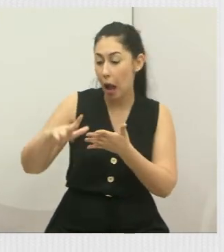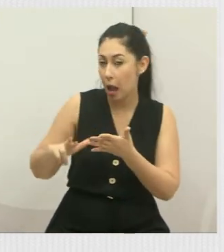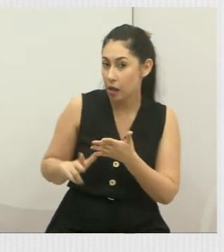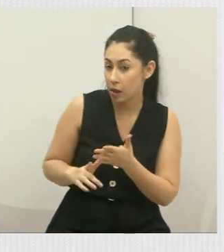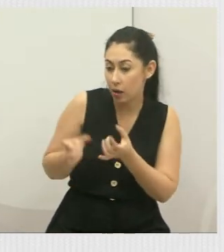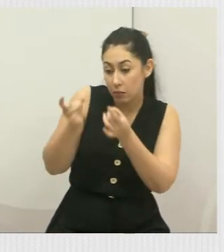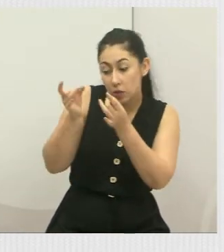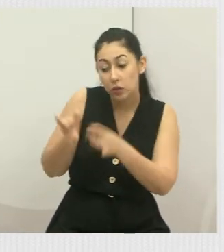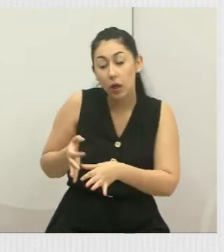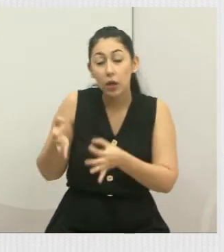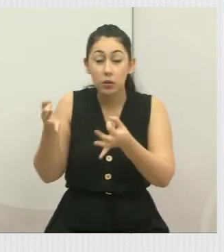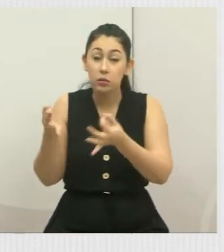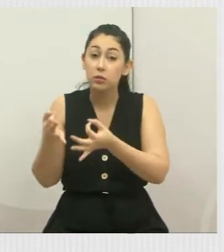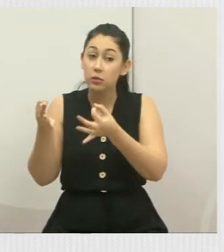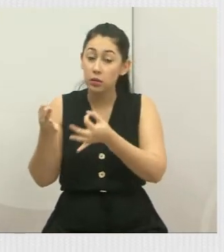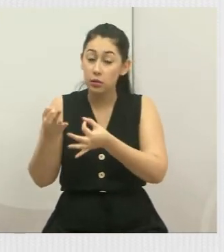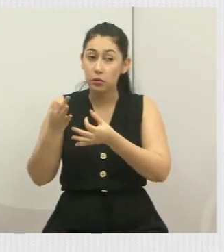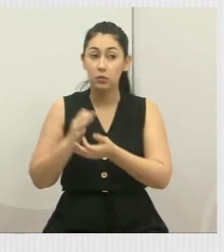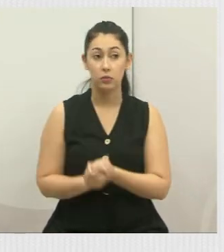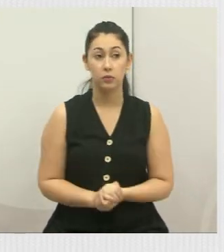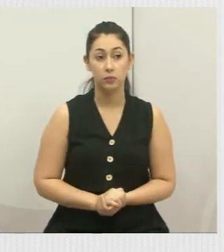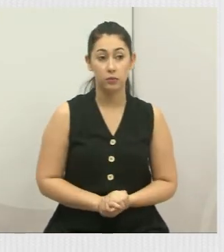contato com isso, os resíduos de saúde.